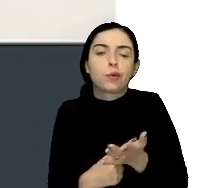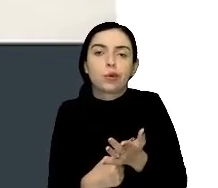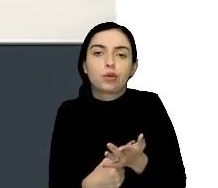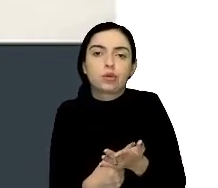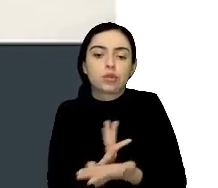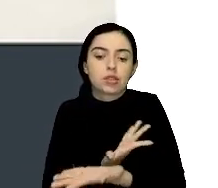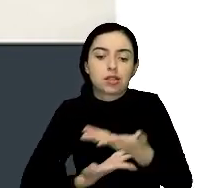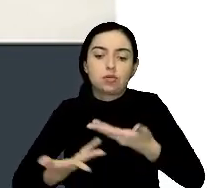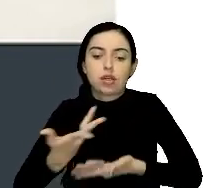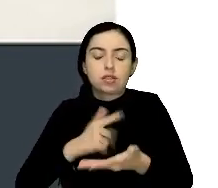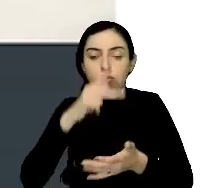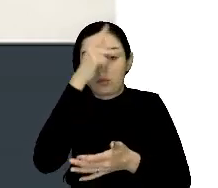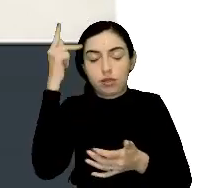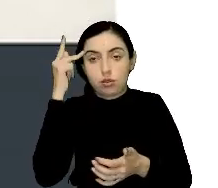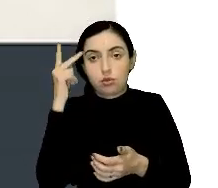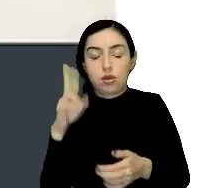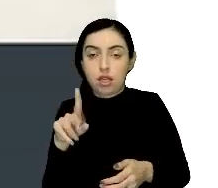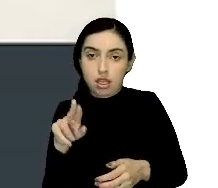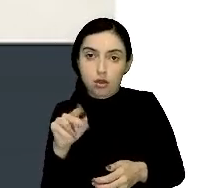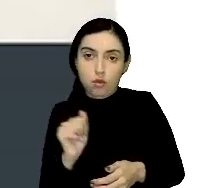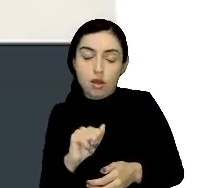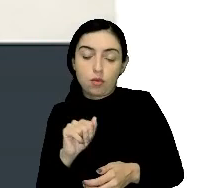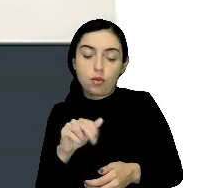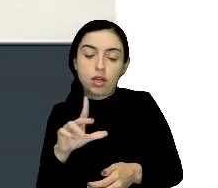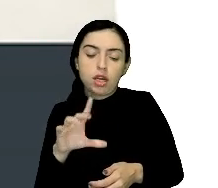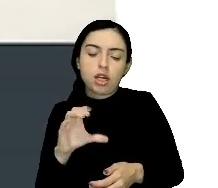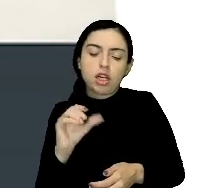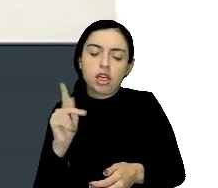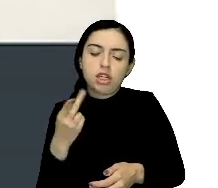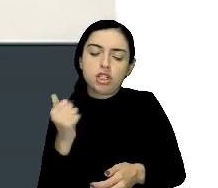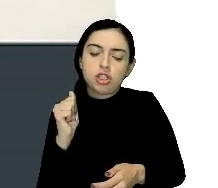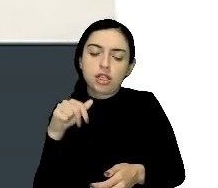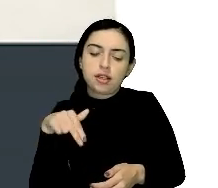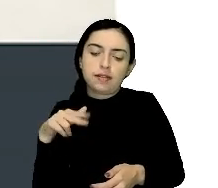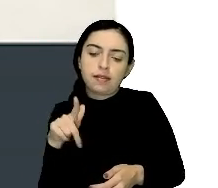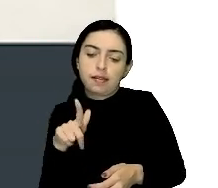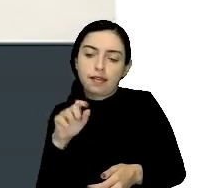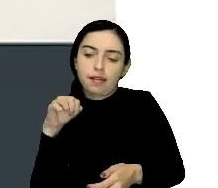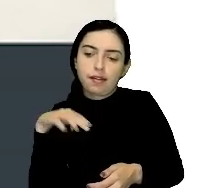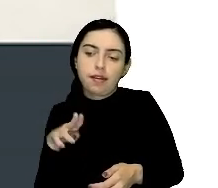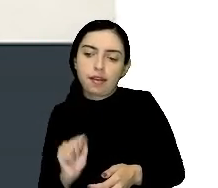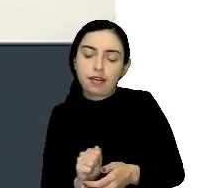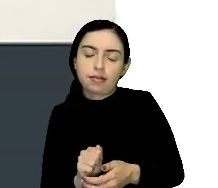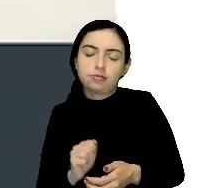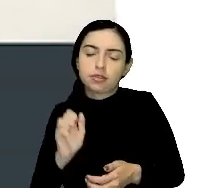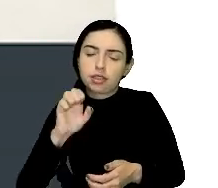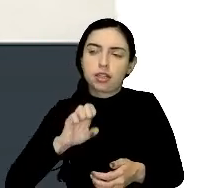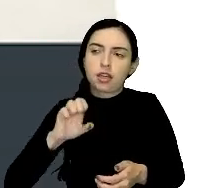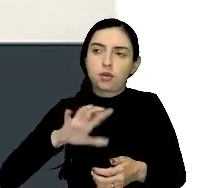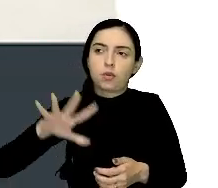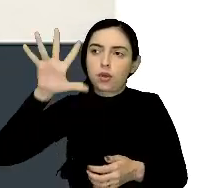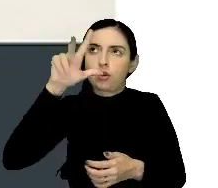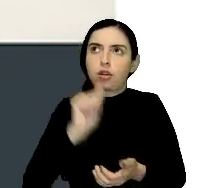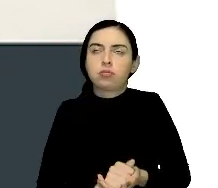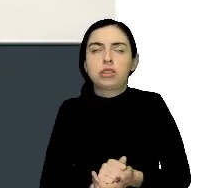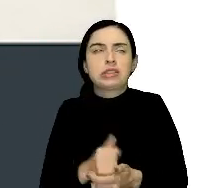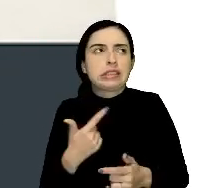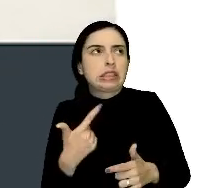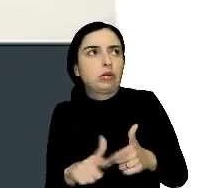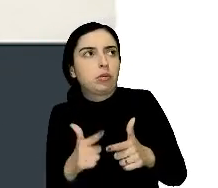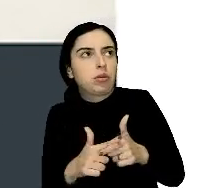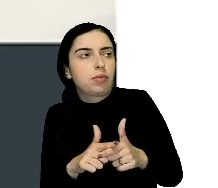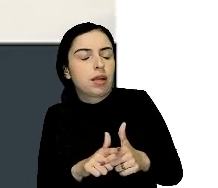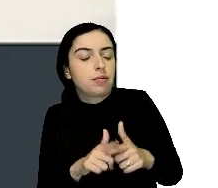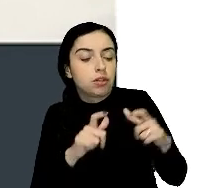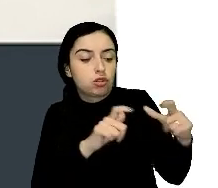caso Schengen, na Europa. Então, quando você tem alguns problemas de fronteira, como é o caso do